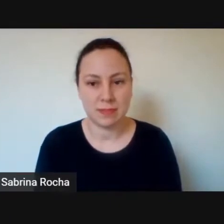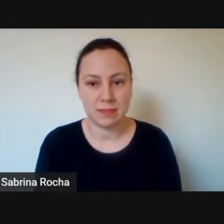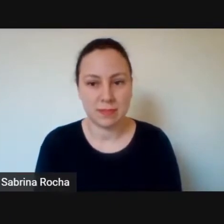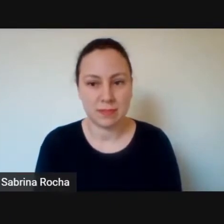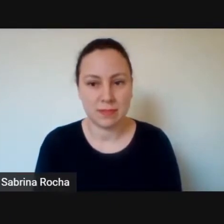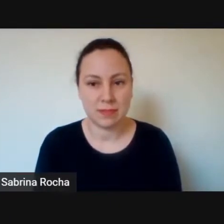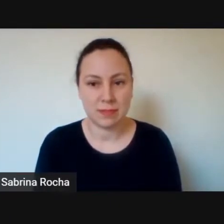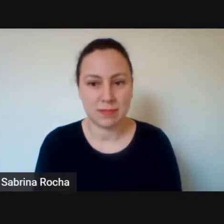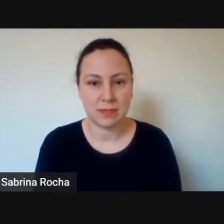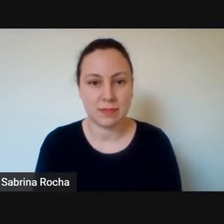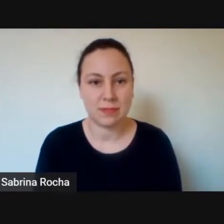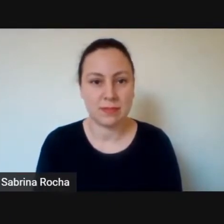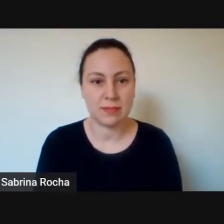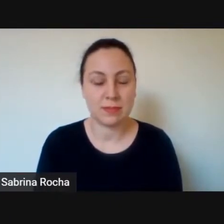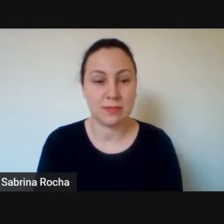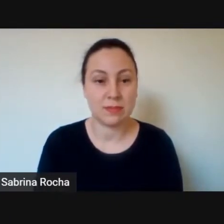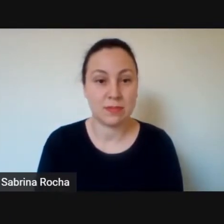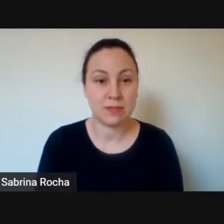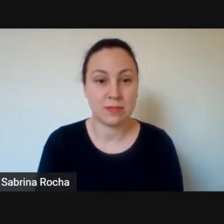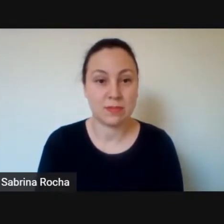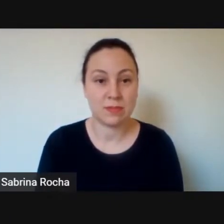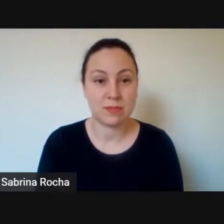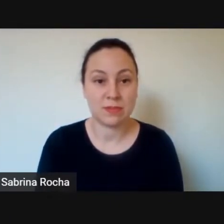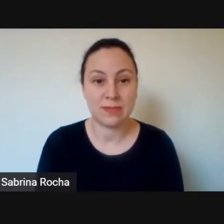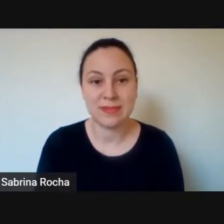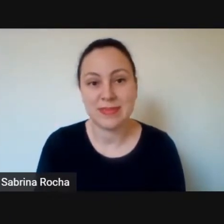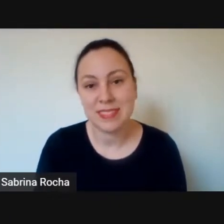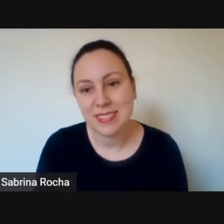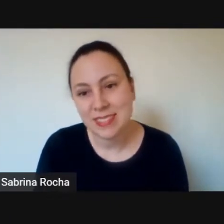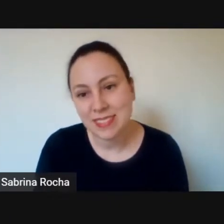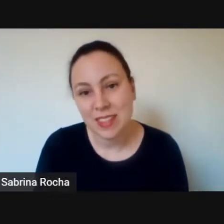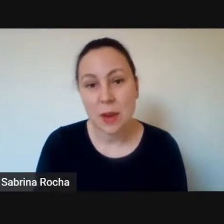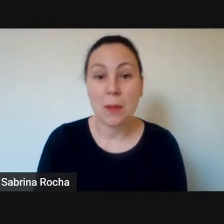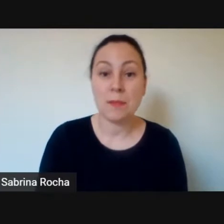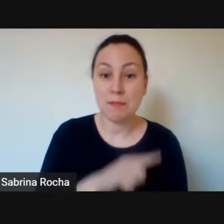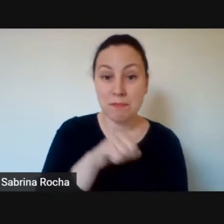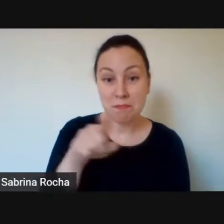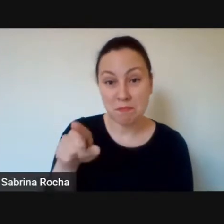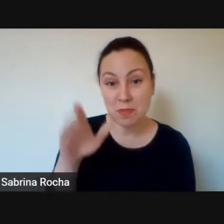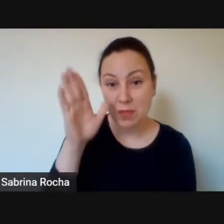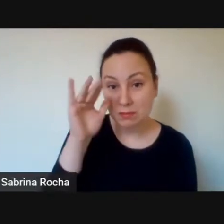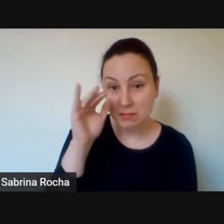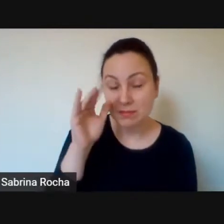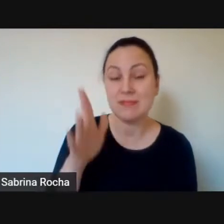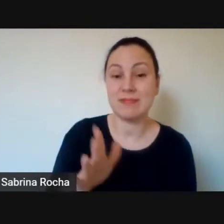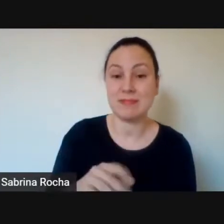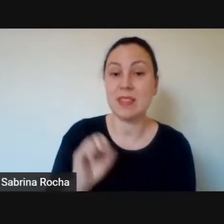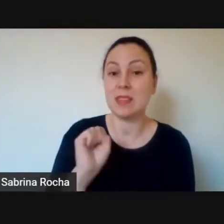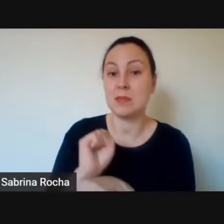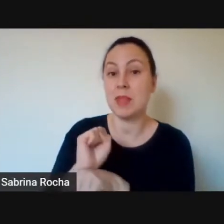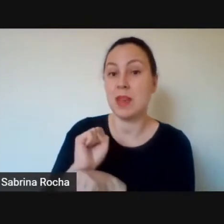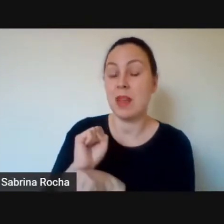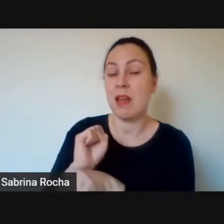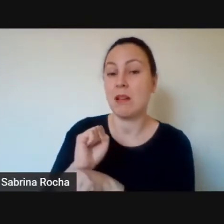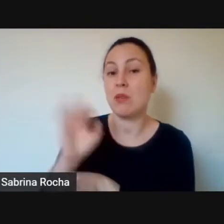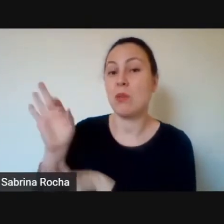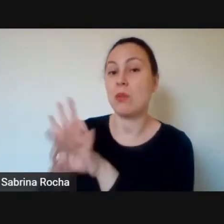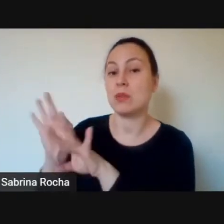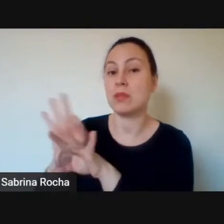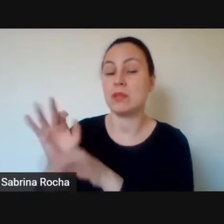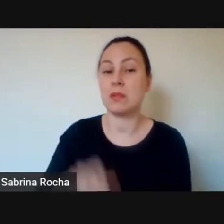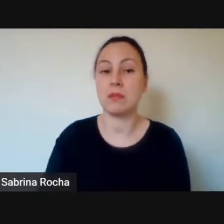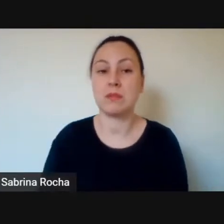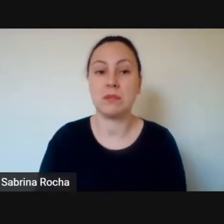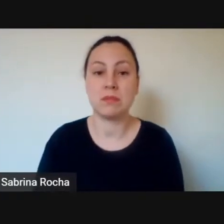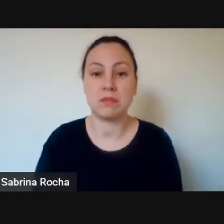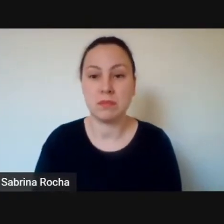O que vocês acham? Estou convocando aqui a produção, gente, para vocês que nos assistem. Se alguém puder tentar entrar em contato com